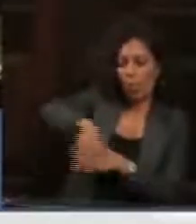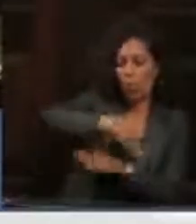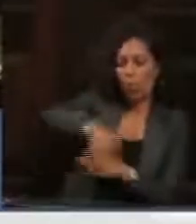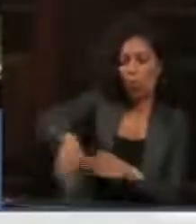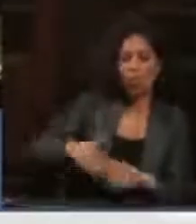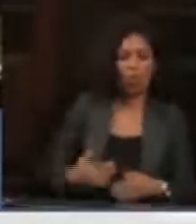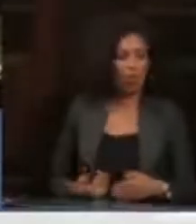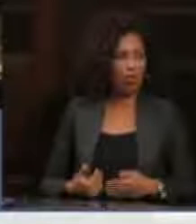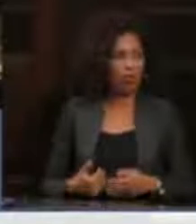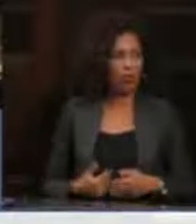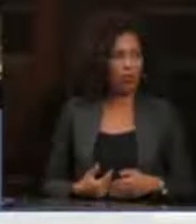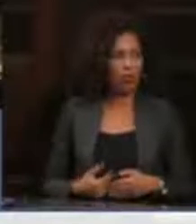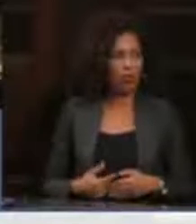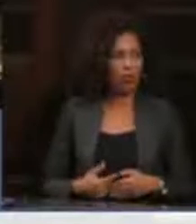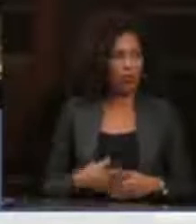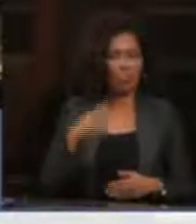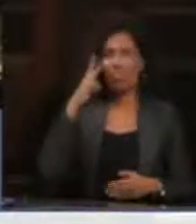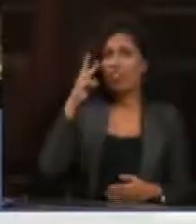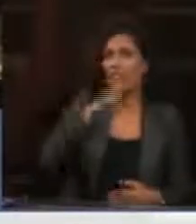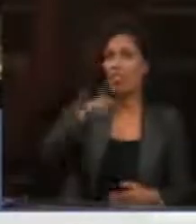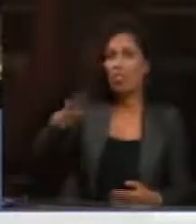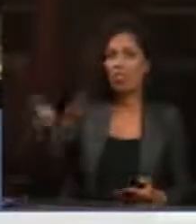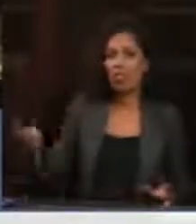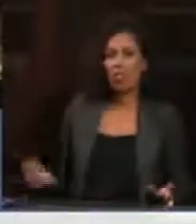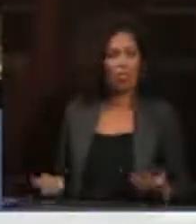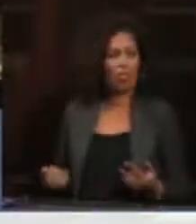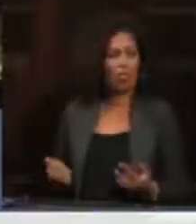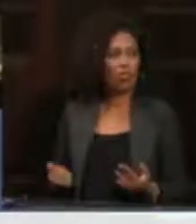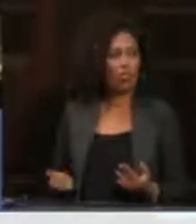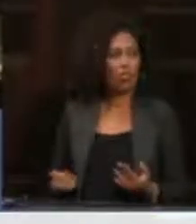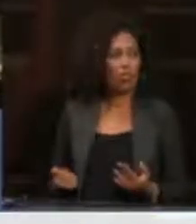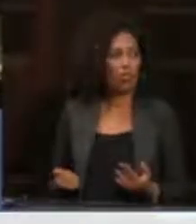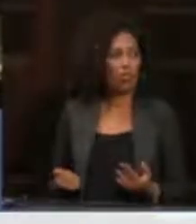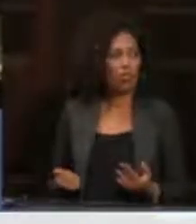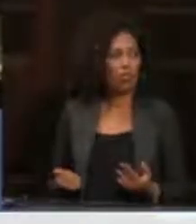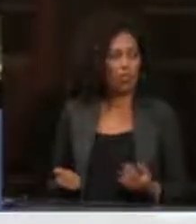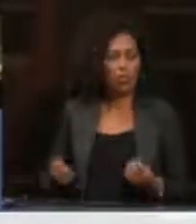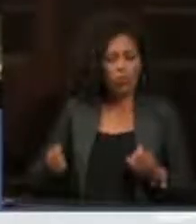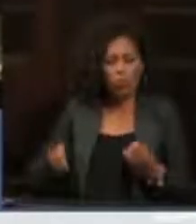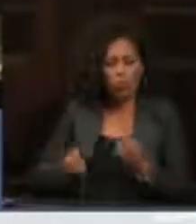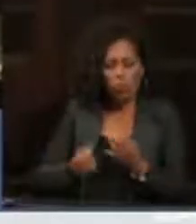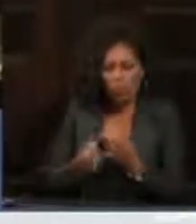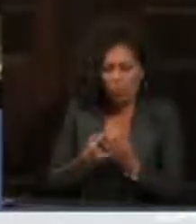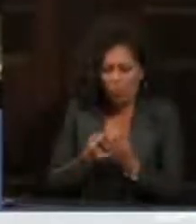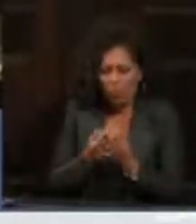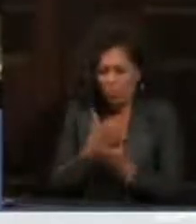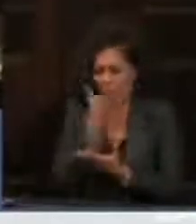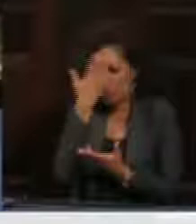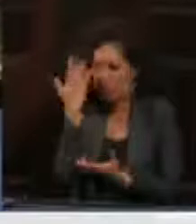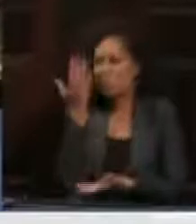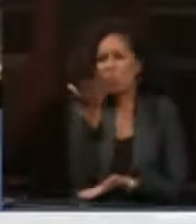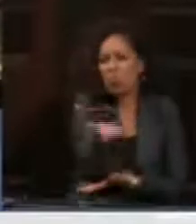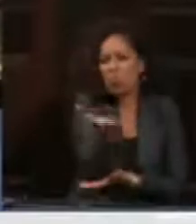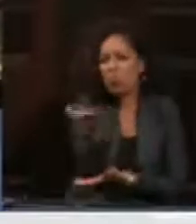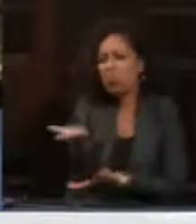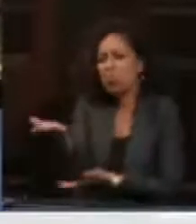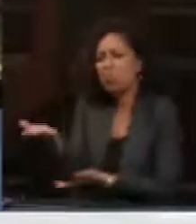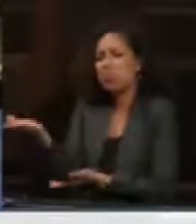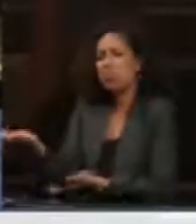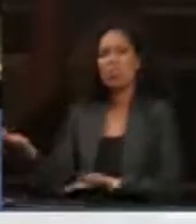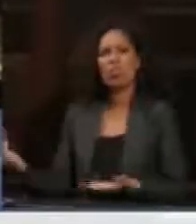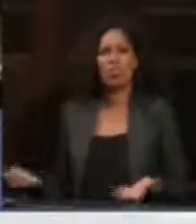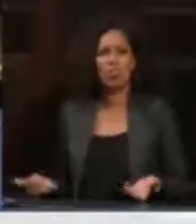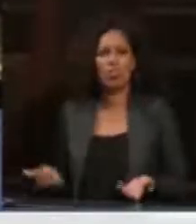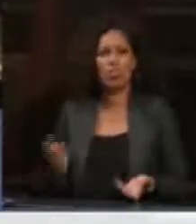nas ruas, a gente é tijucano, a gente vê o quanto a população de rua cresce no nosso município, aqui na